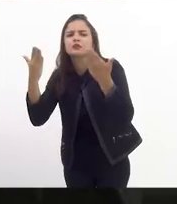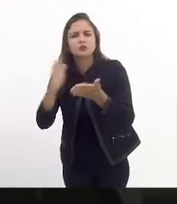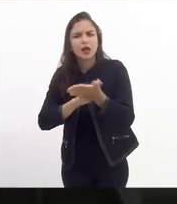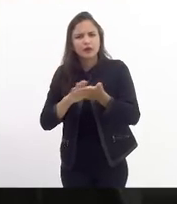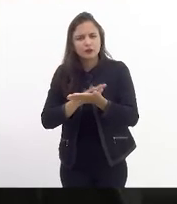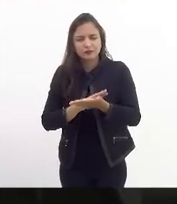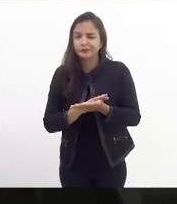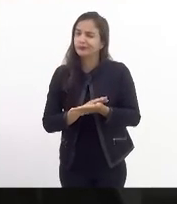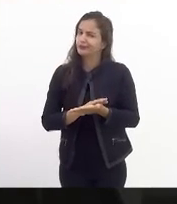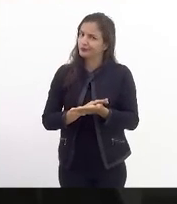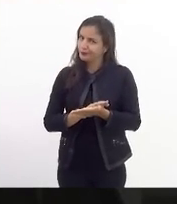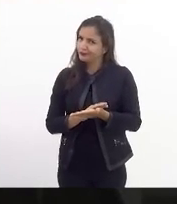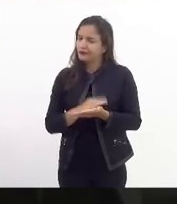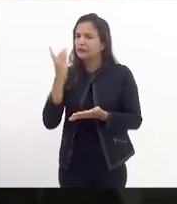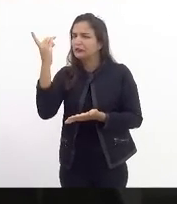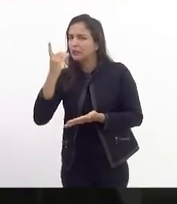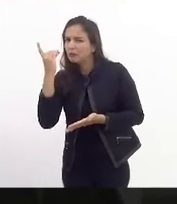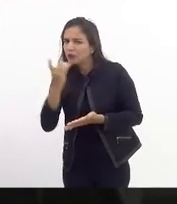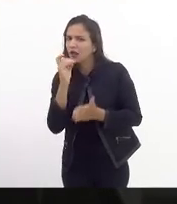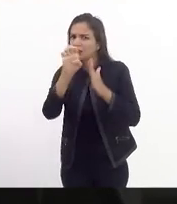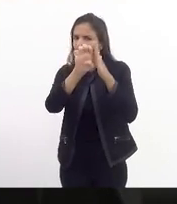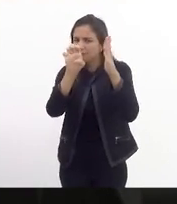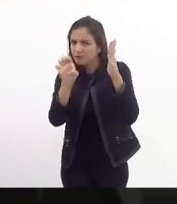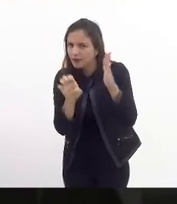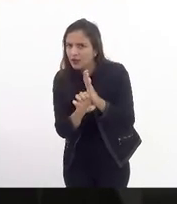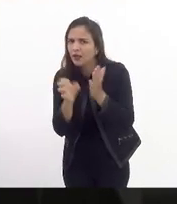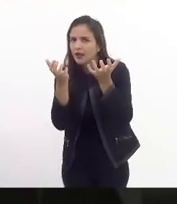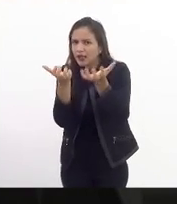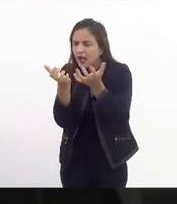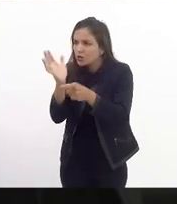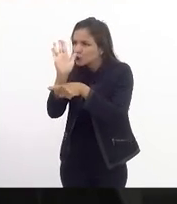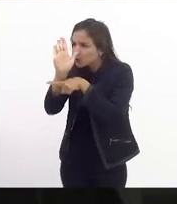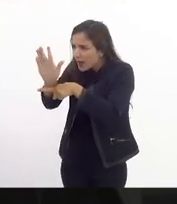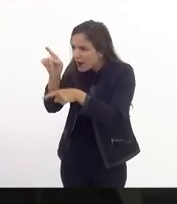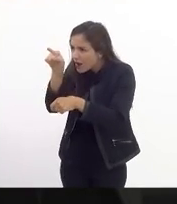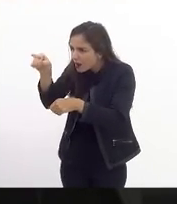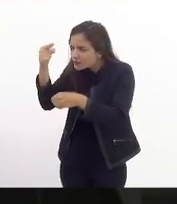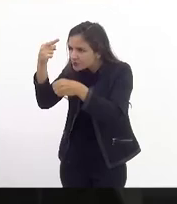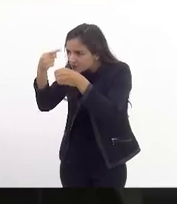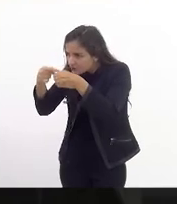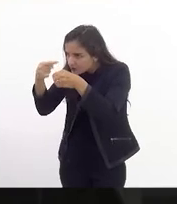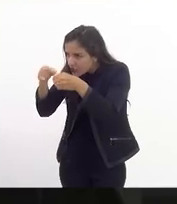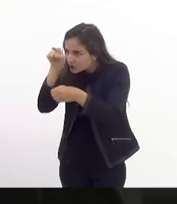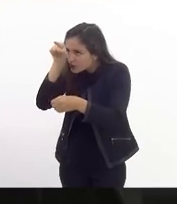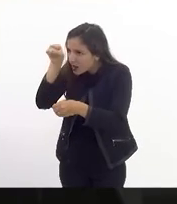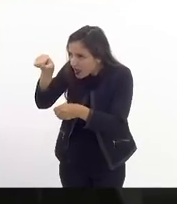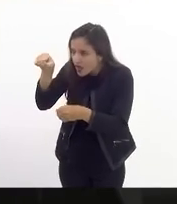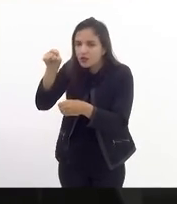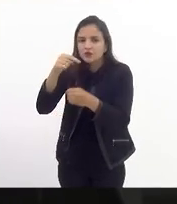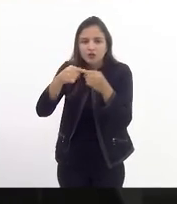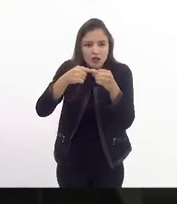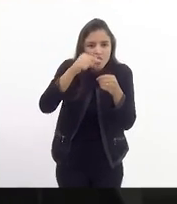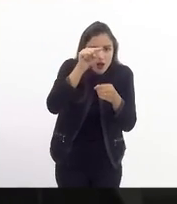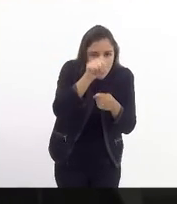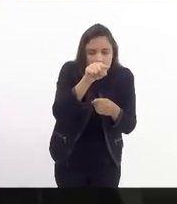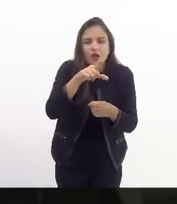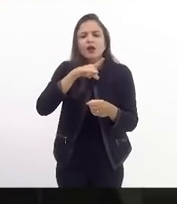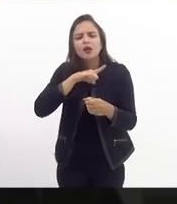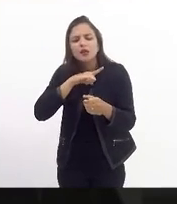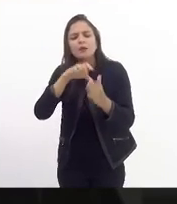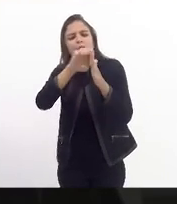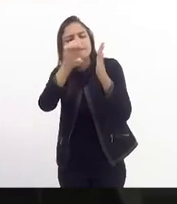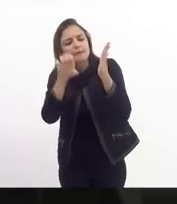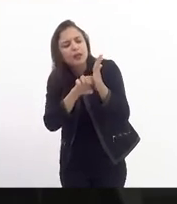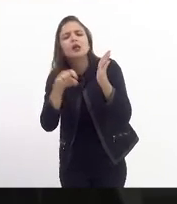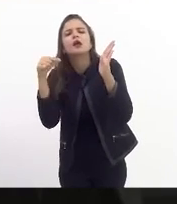emenda para ajudar o município X, e essa emenda tem proporcionalidade,